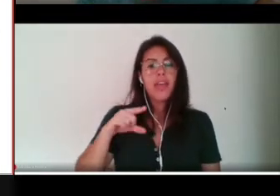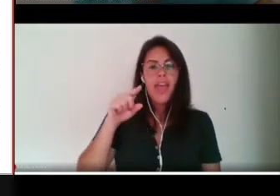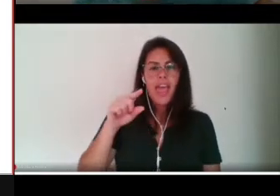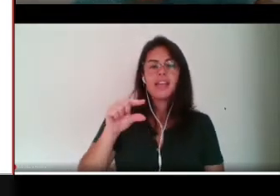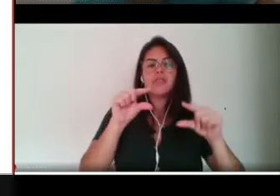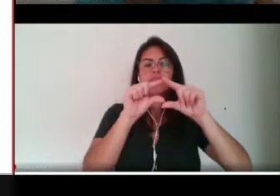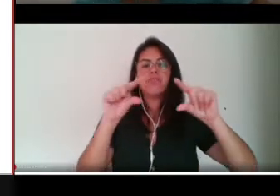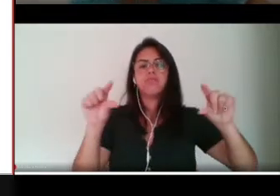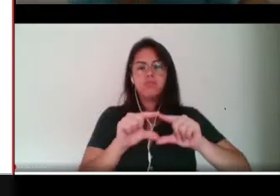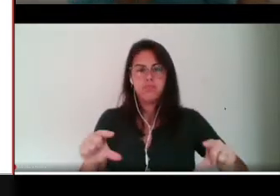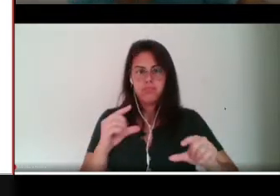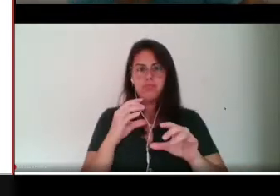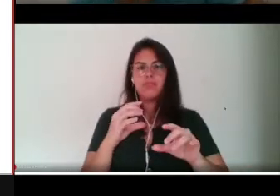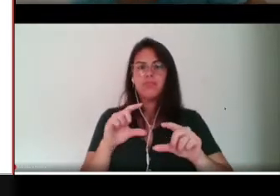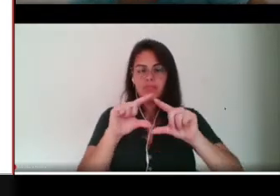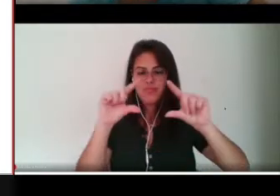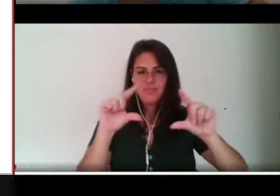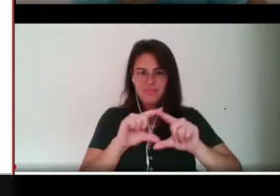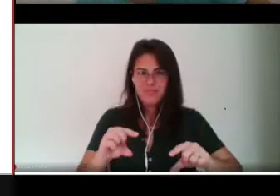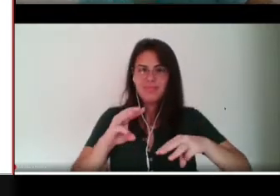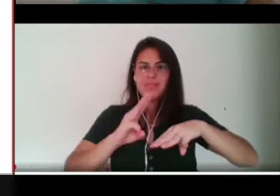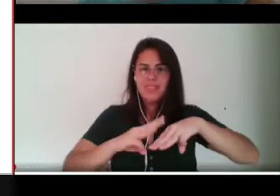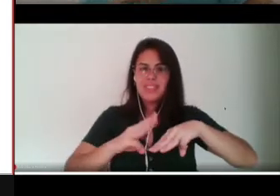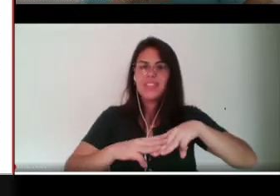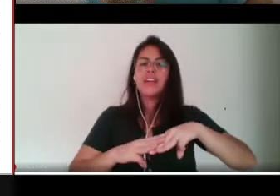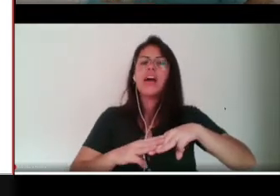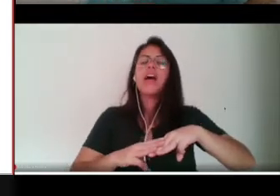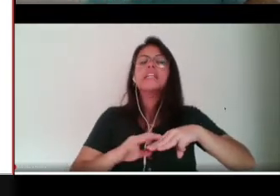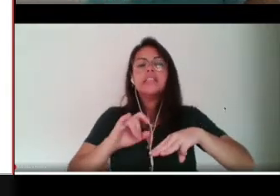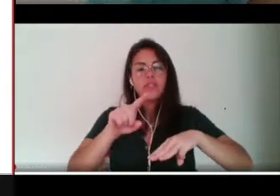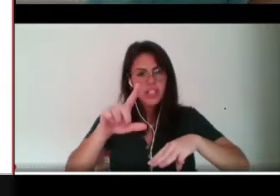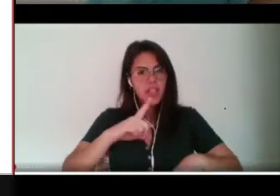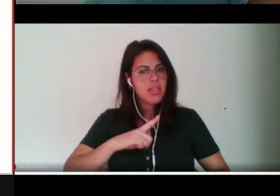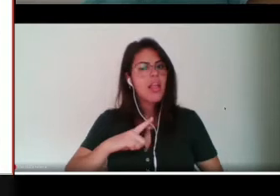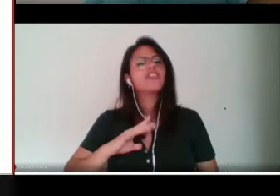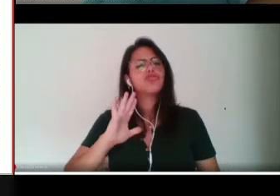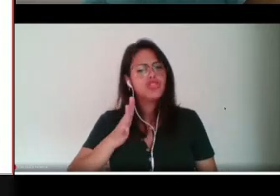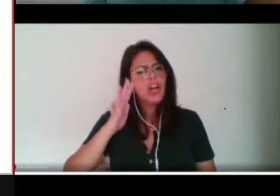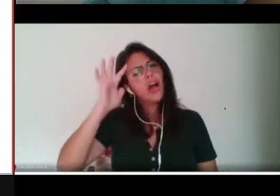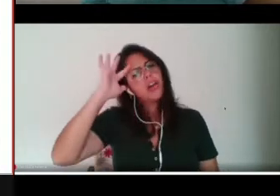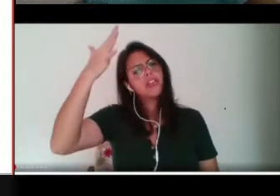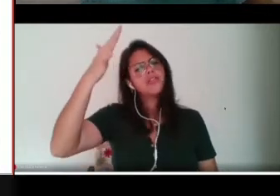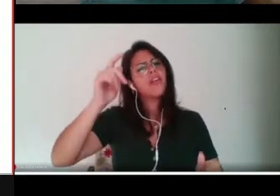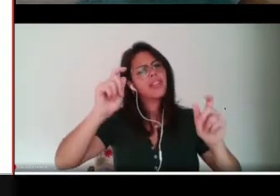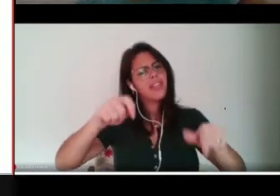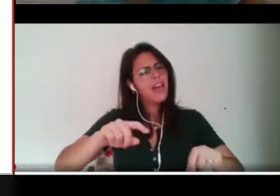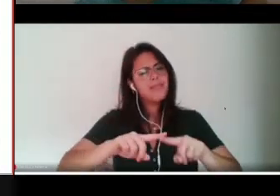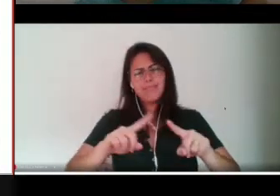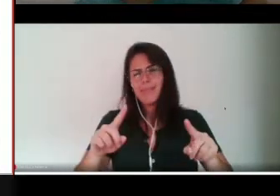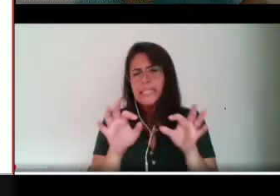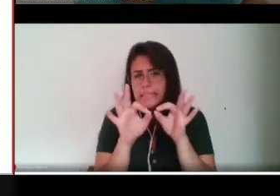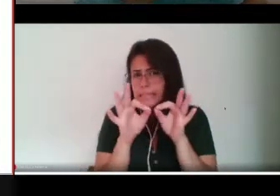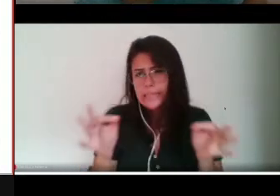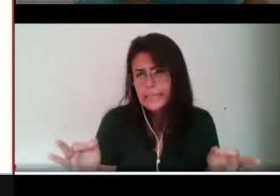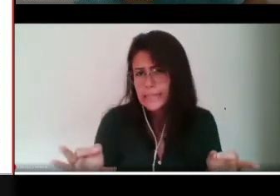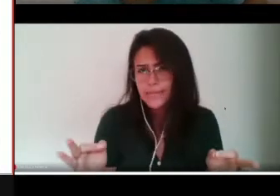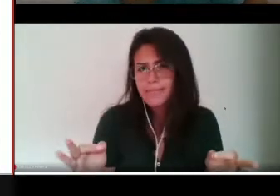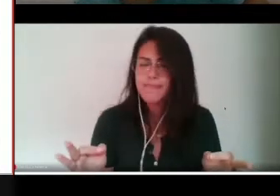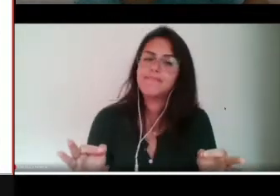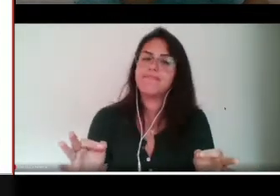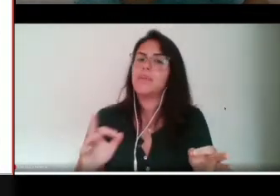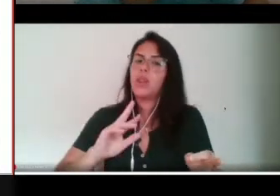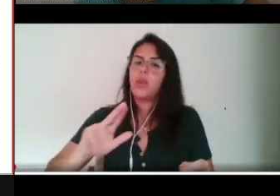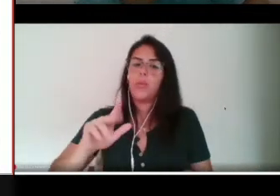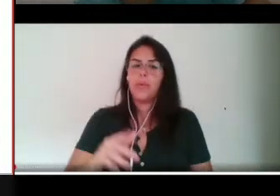cinemática que vocês já conhecem, dá para resolver isso aqui. Só que não é simples assim, né? Ele fala que o